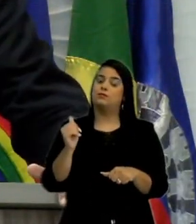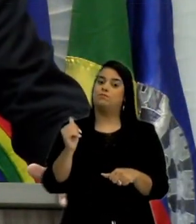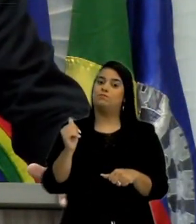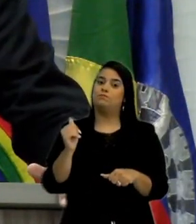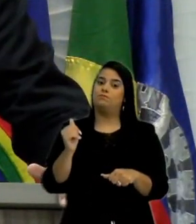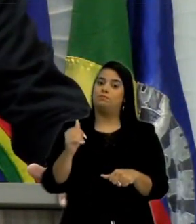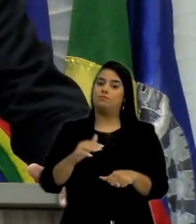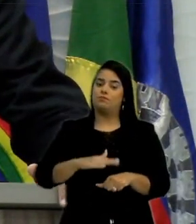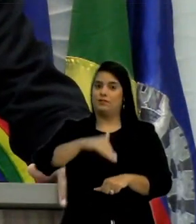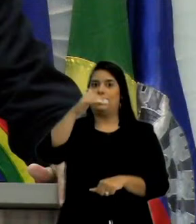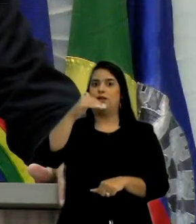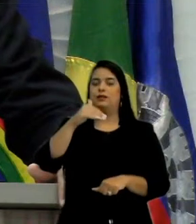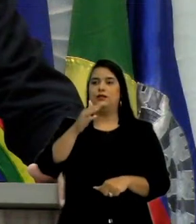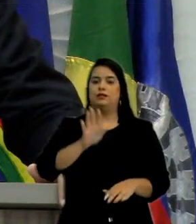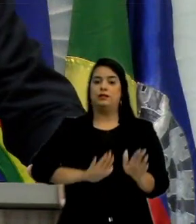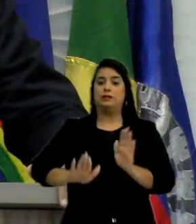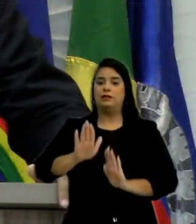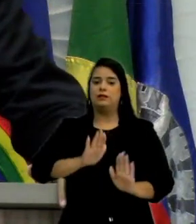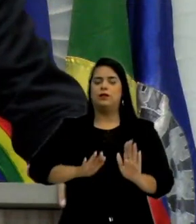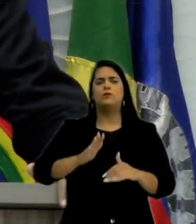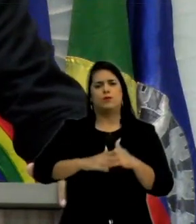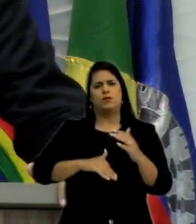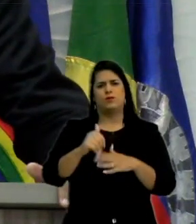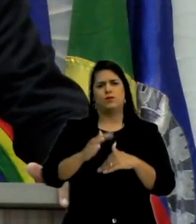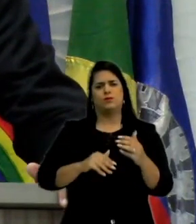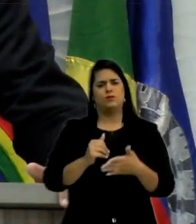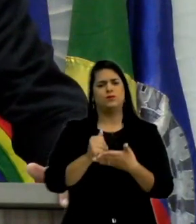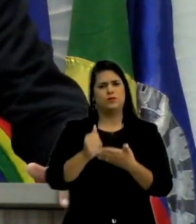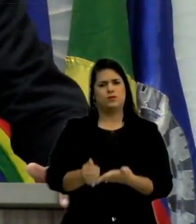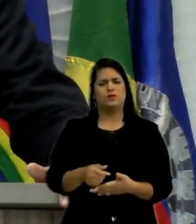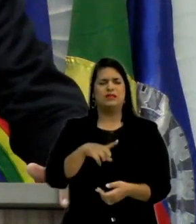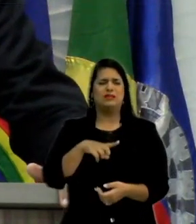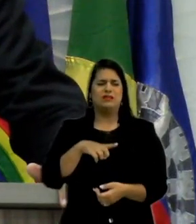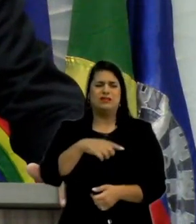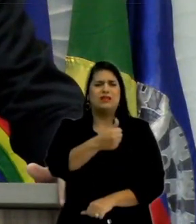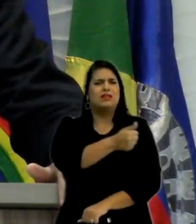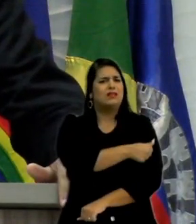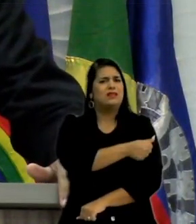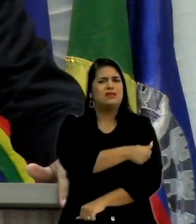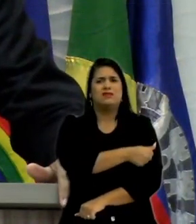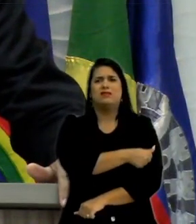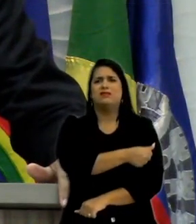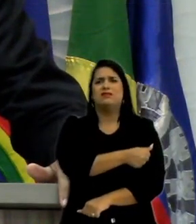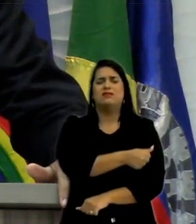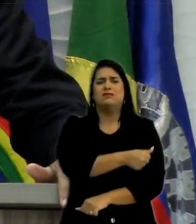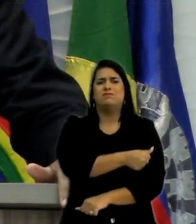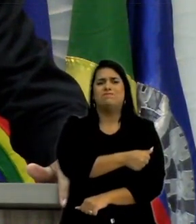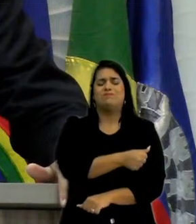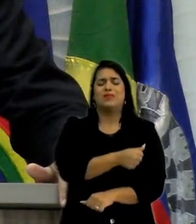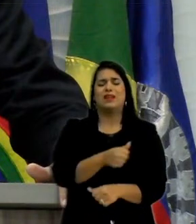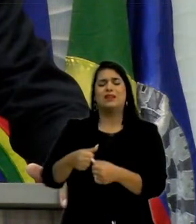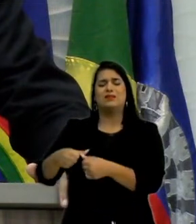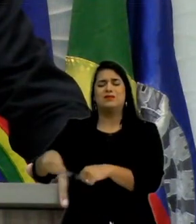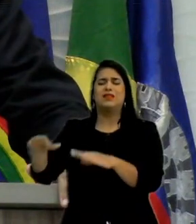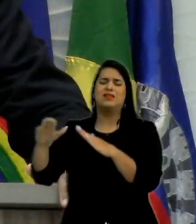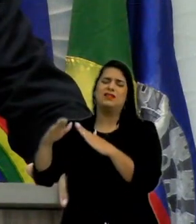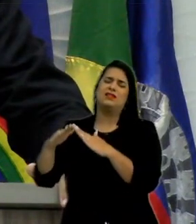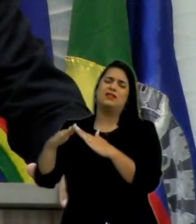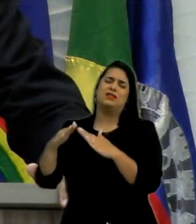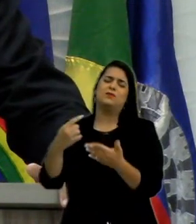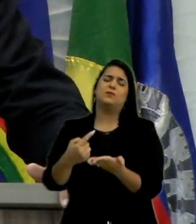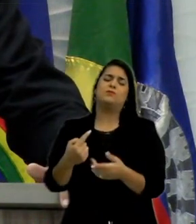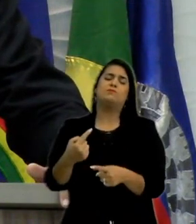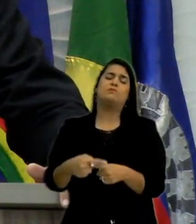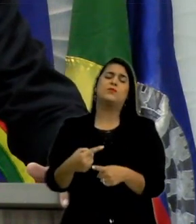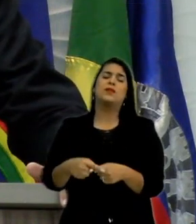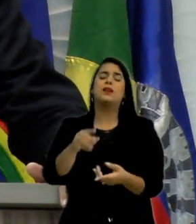Até o momento ainda falta cuidadores, tem alunos que não voltaram ainda a estudar por conta da falta de cuidadores